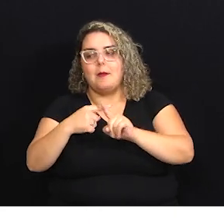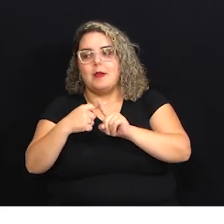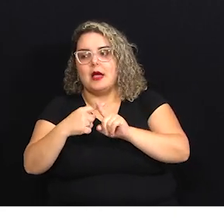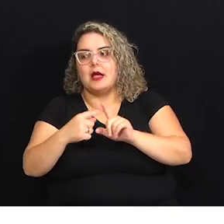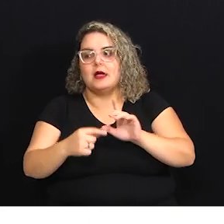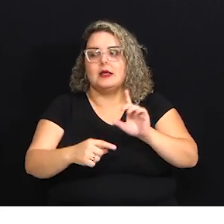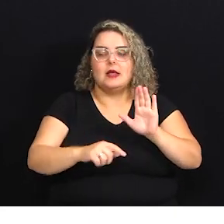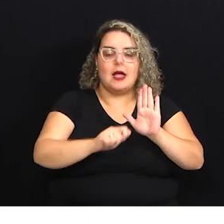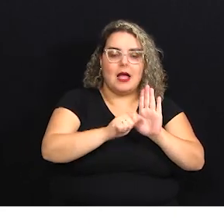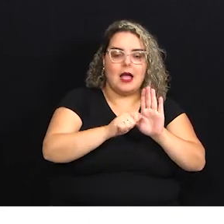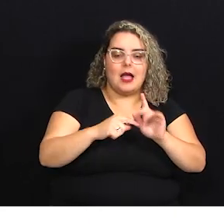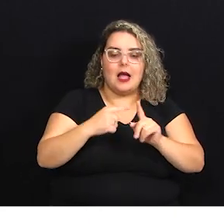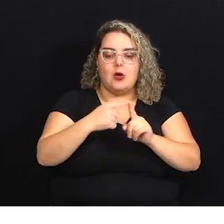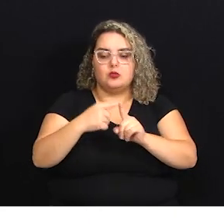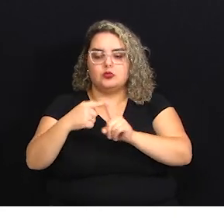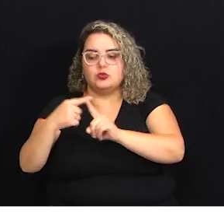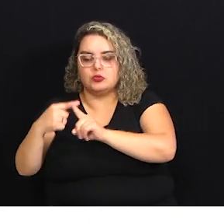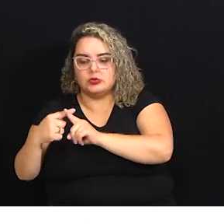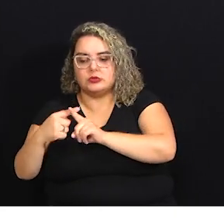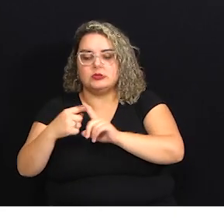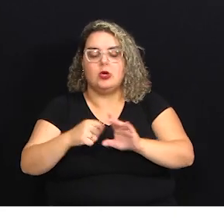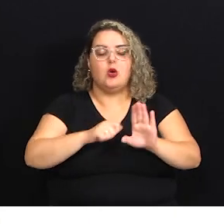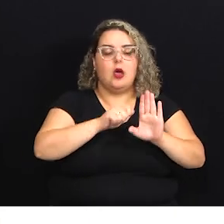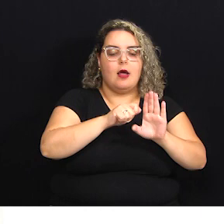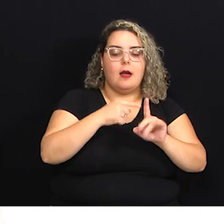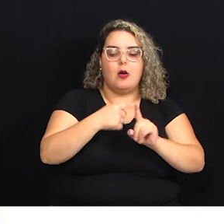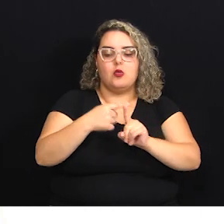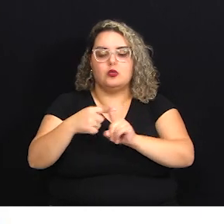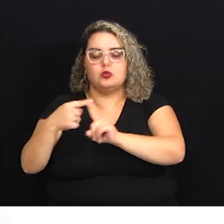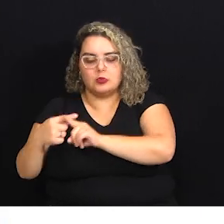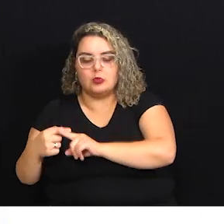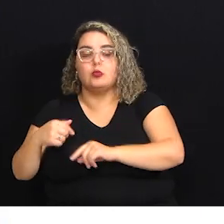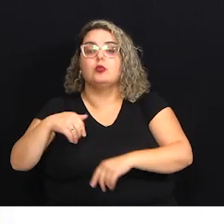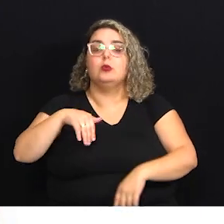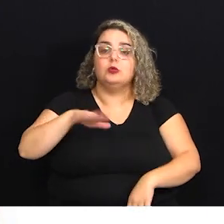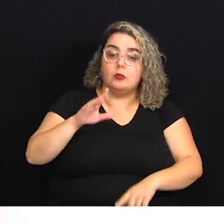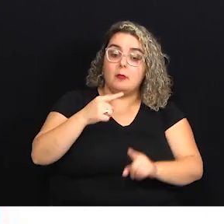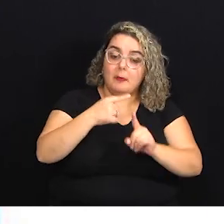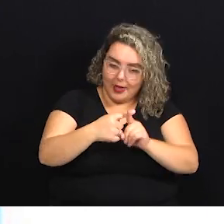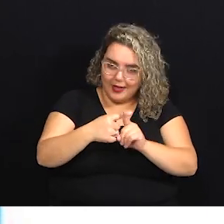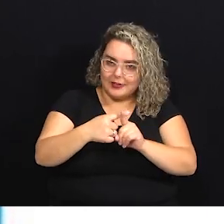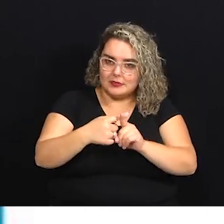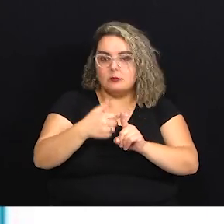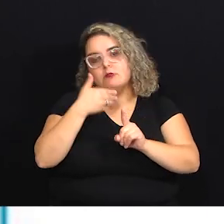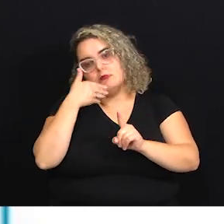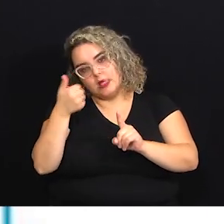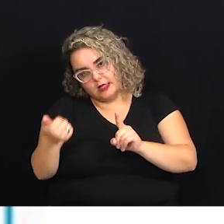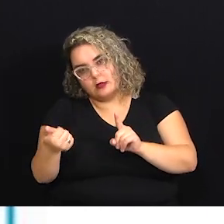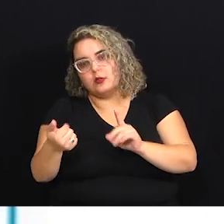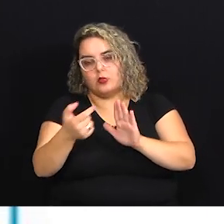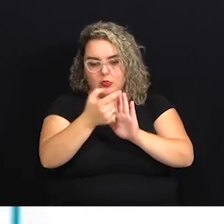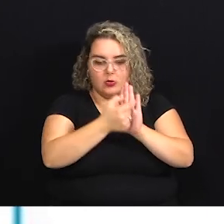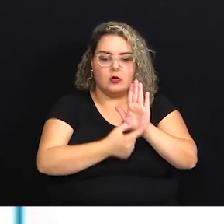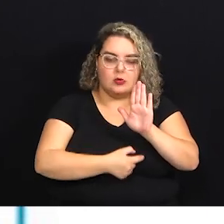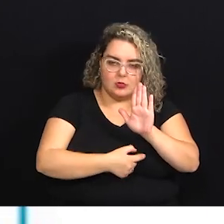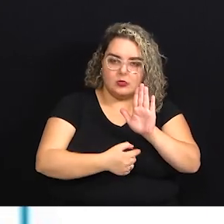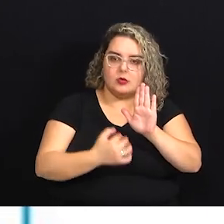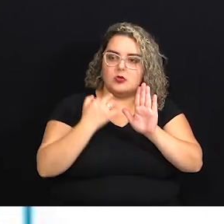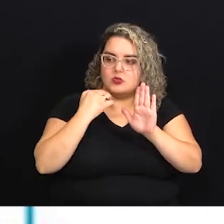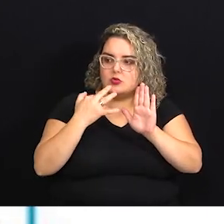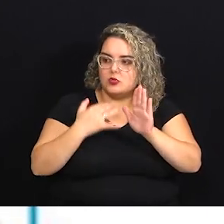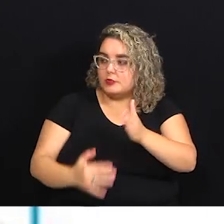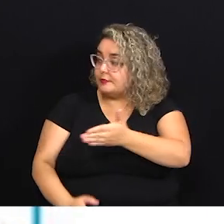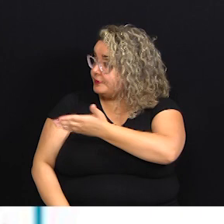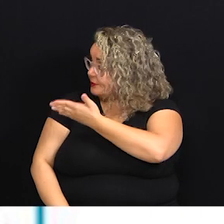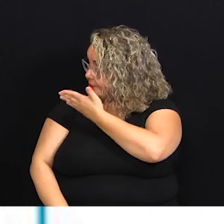A+, A2+, e A3+. Quanto mais na etiqueta do Inmetro, que são